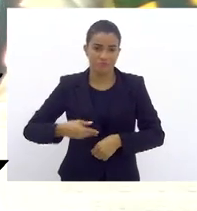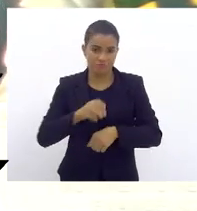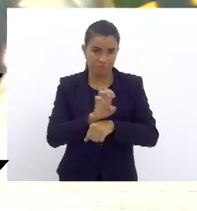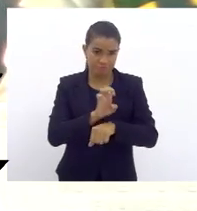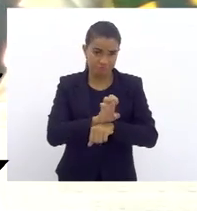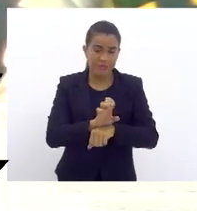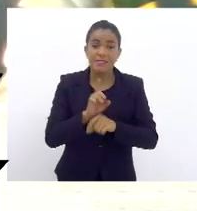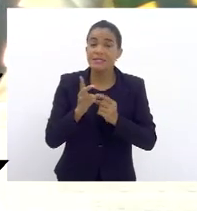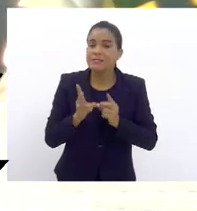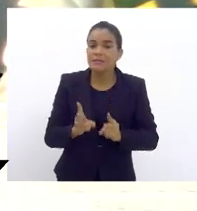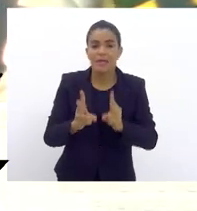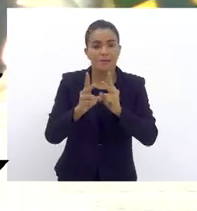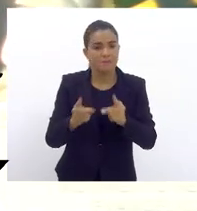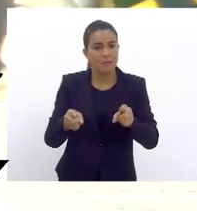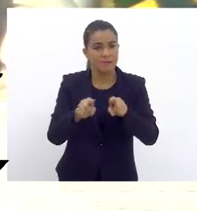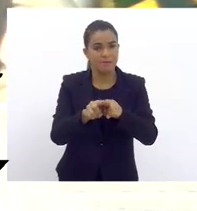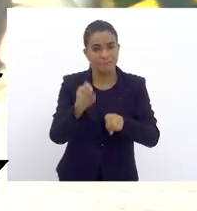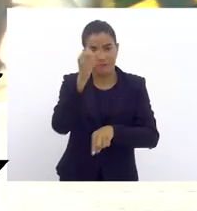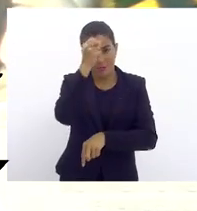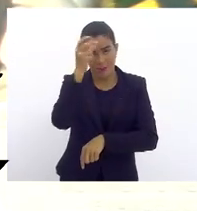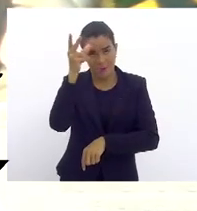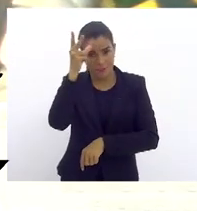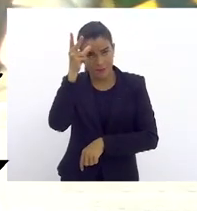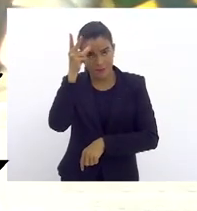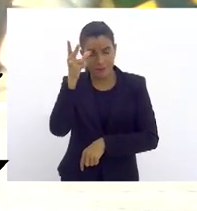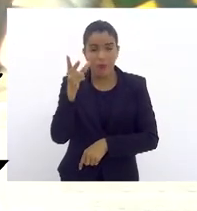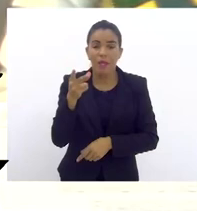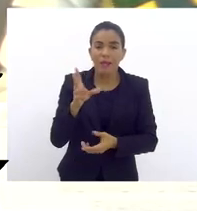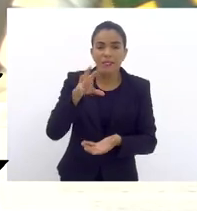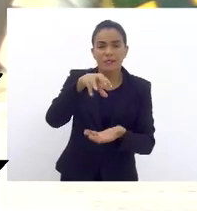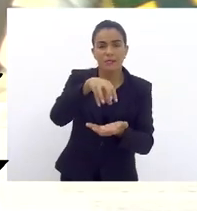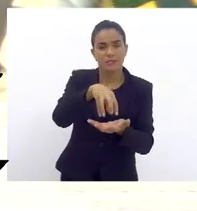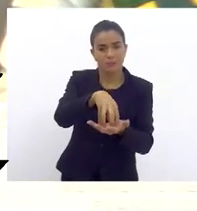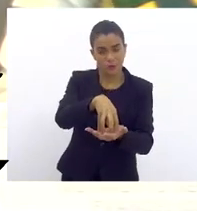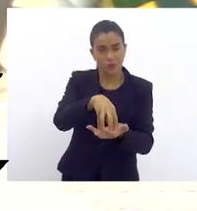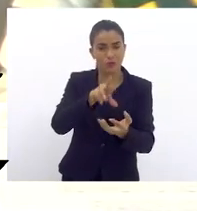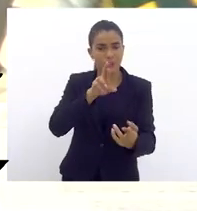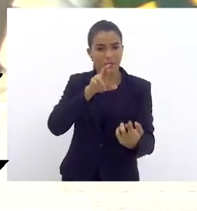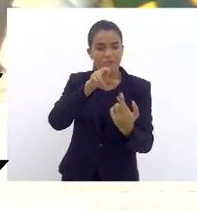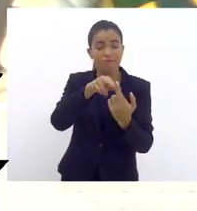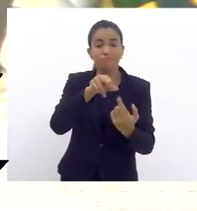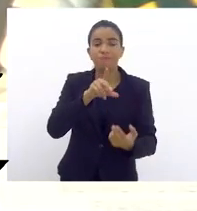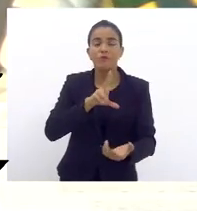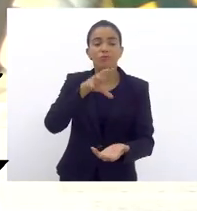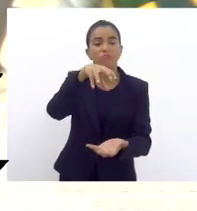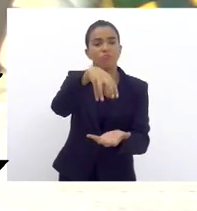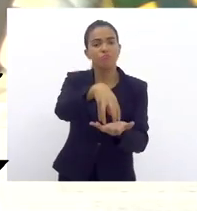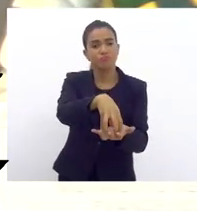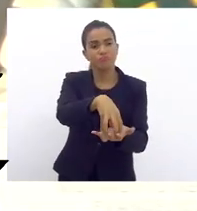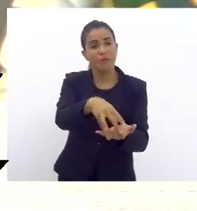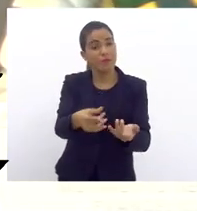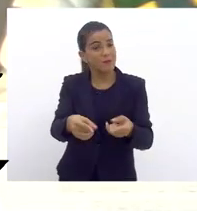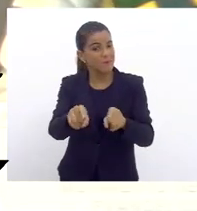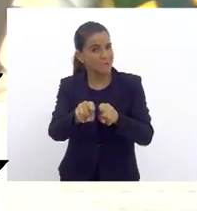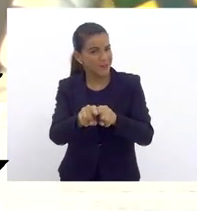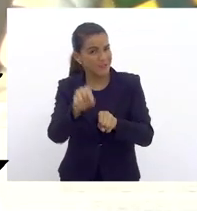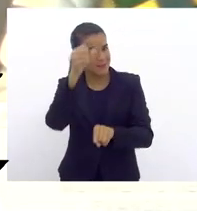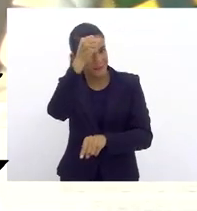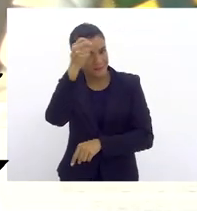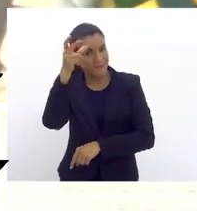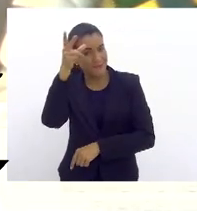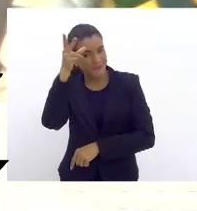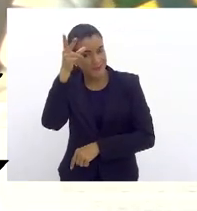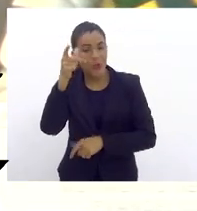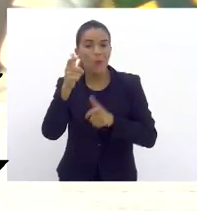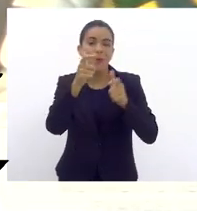sempre parceria com o município esses núcleos eles são instalados em Total parceria com o município